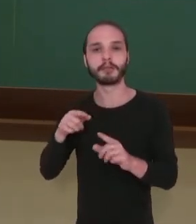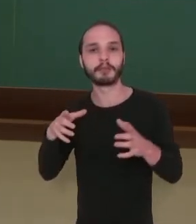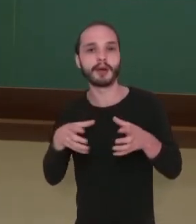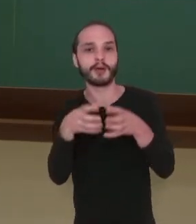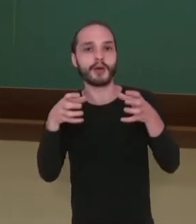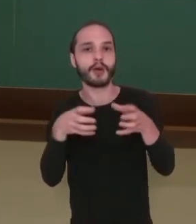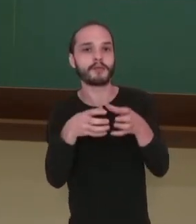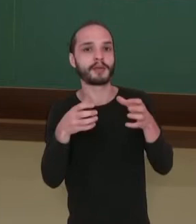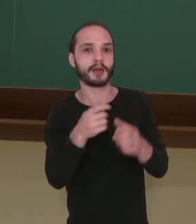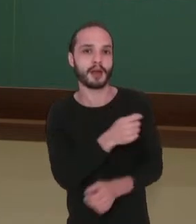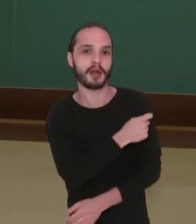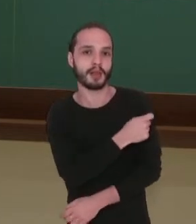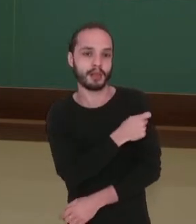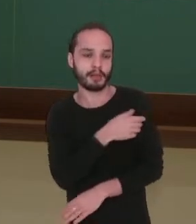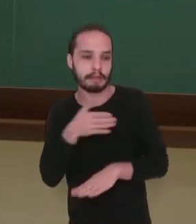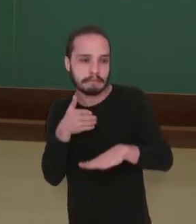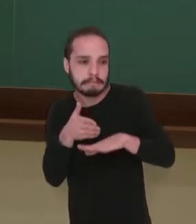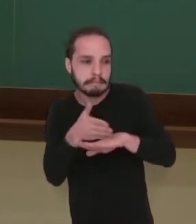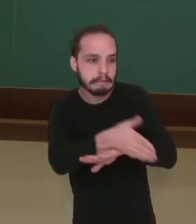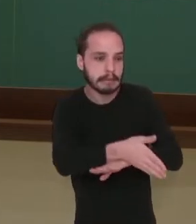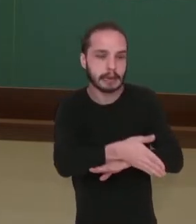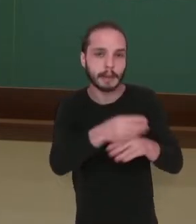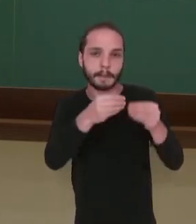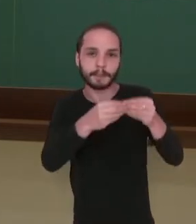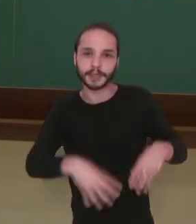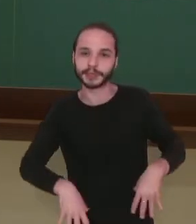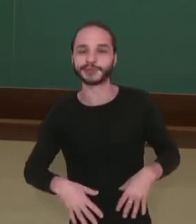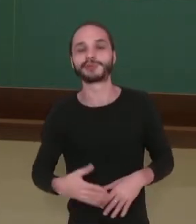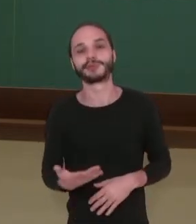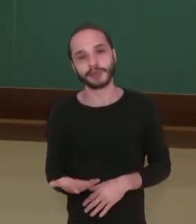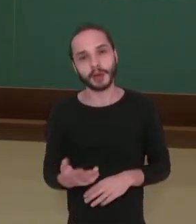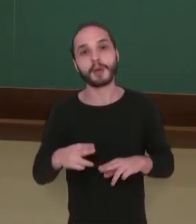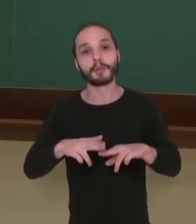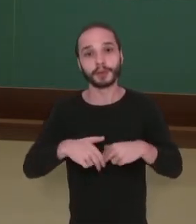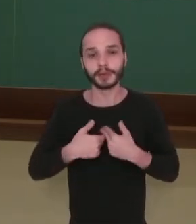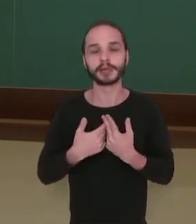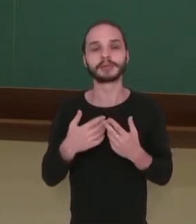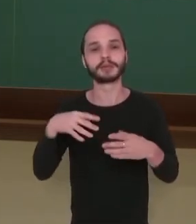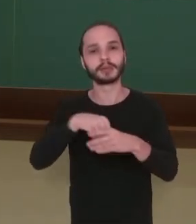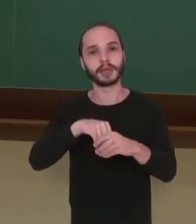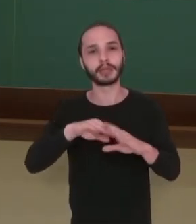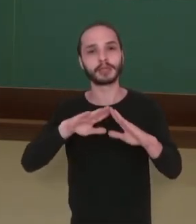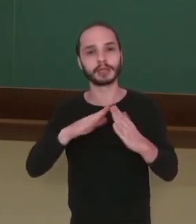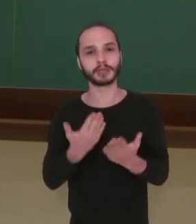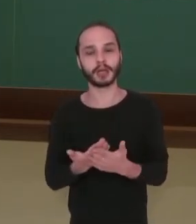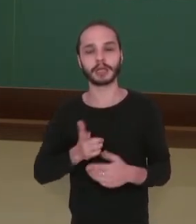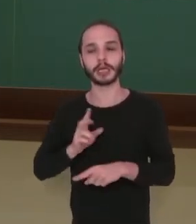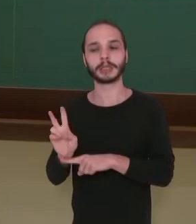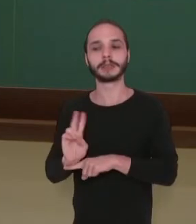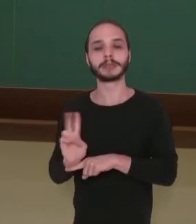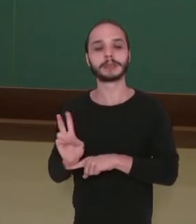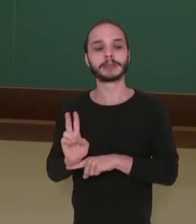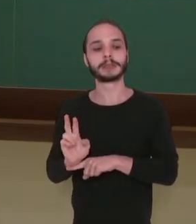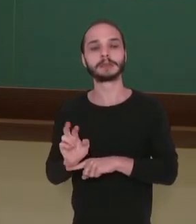alunos, entrem no colégio e possam até prejudicar esses alunos. Por isso, todo colégio tem uma portaria fechada, sempre